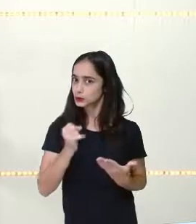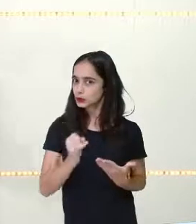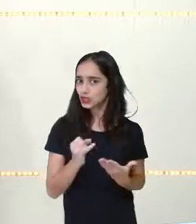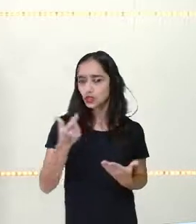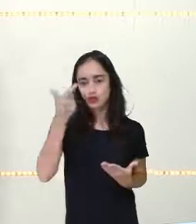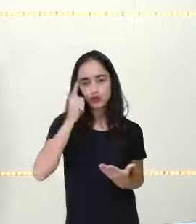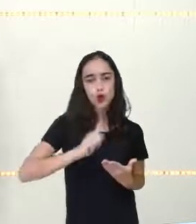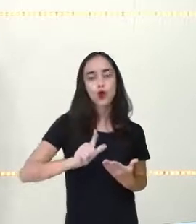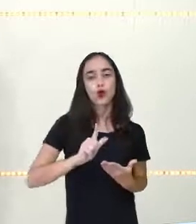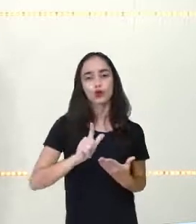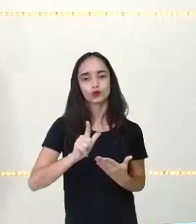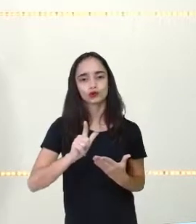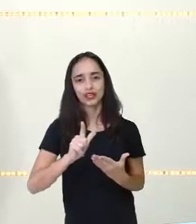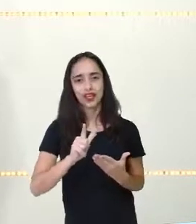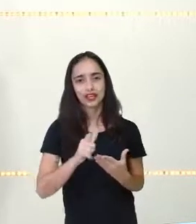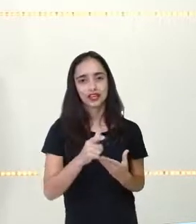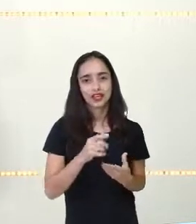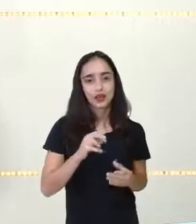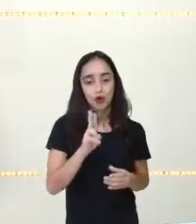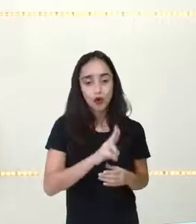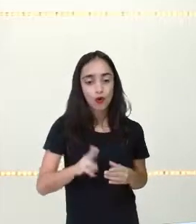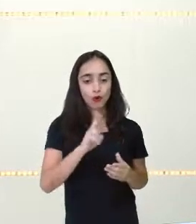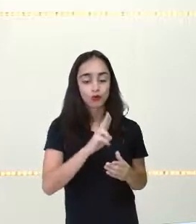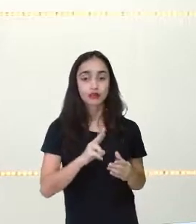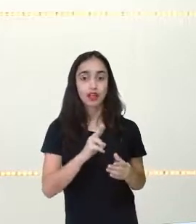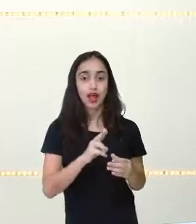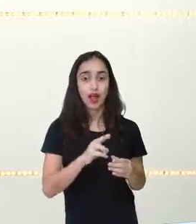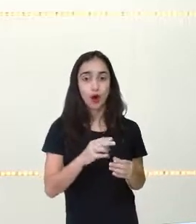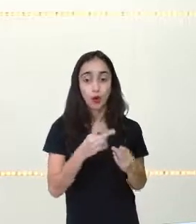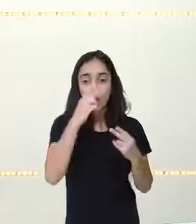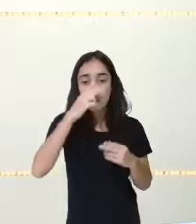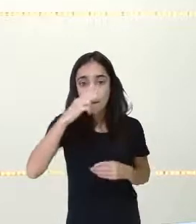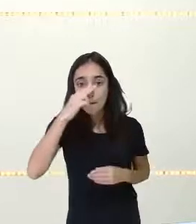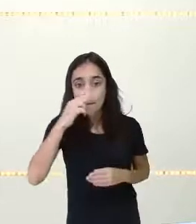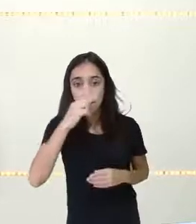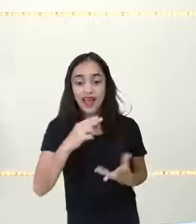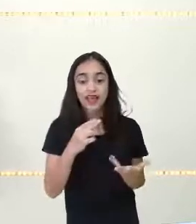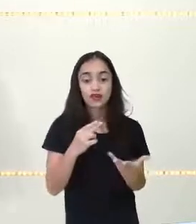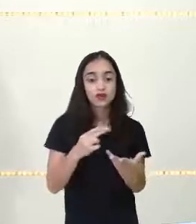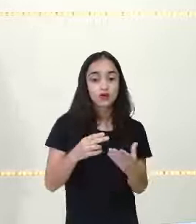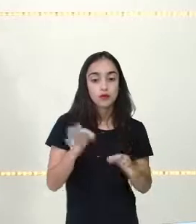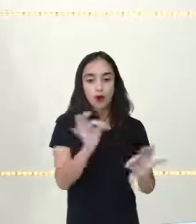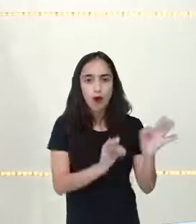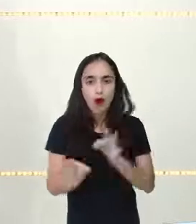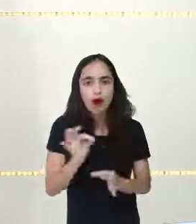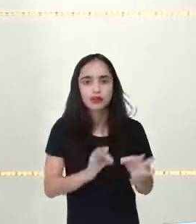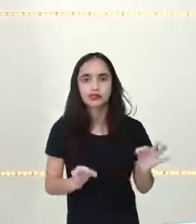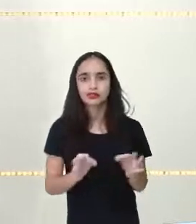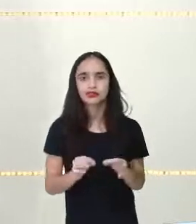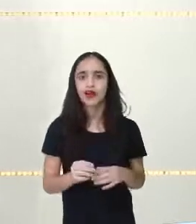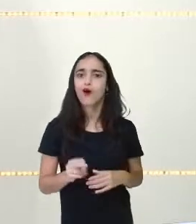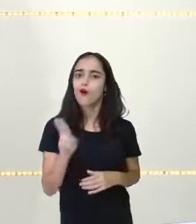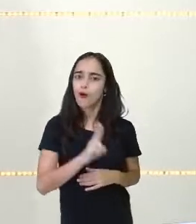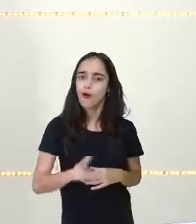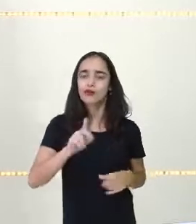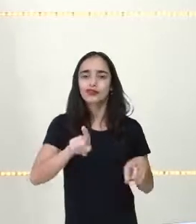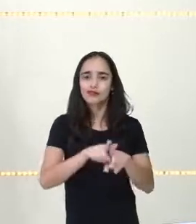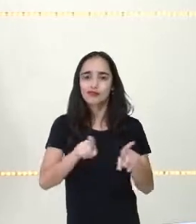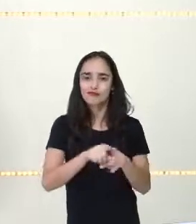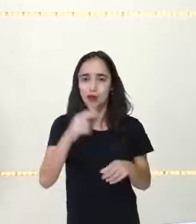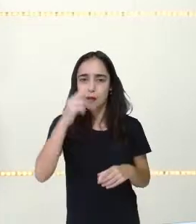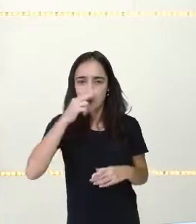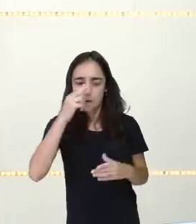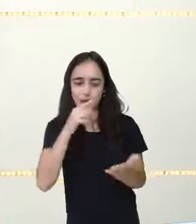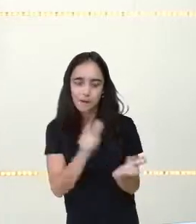porque não reciclar o papel e aí vem a nossa Pergunta a tirinha que